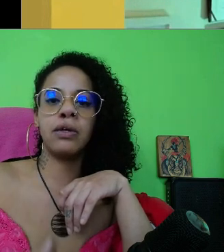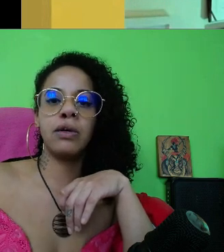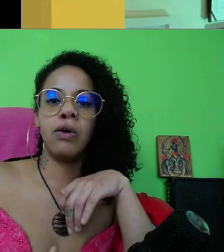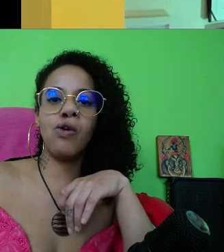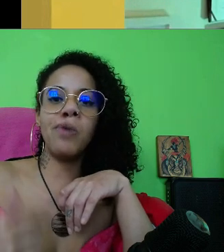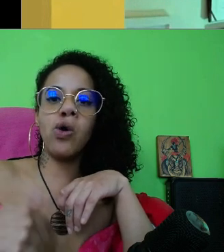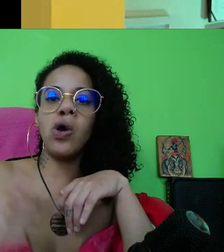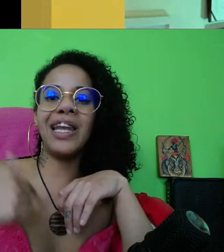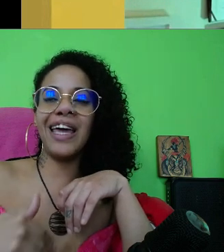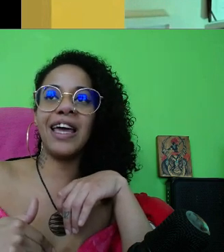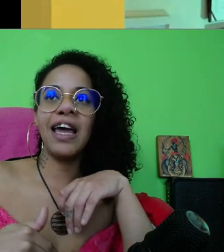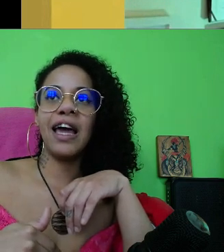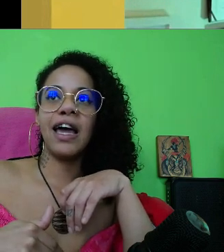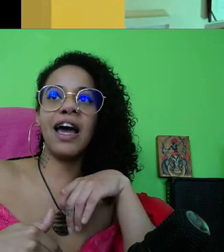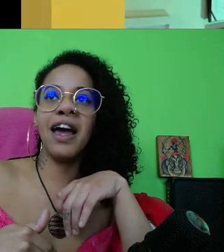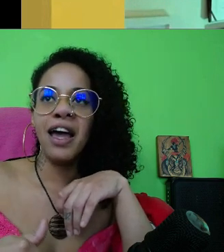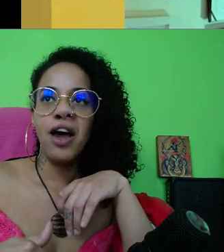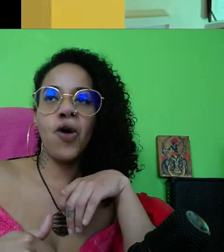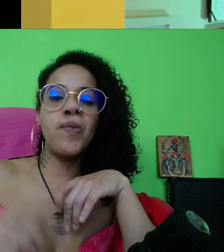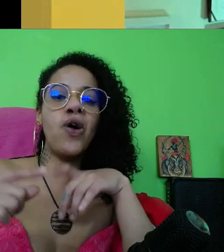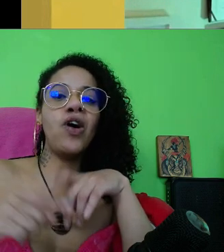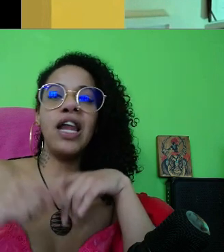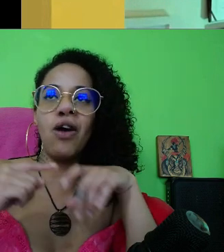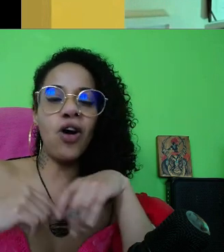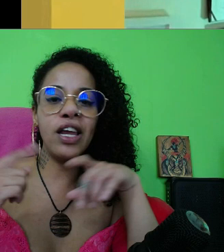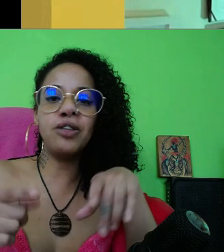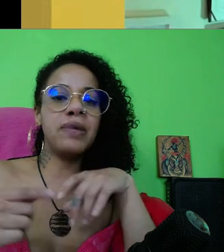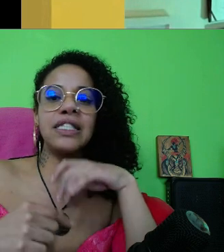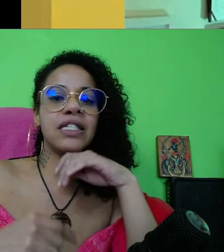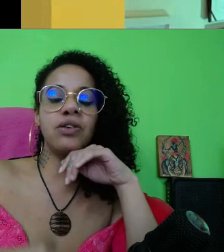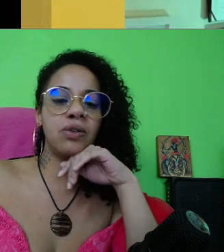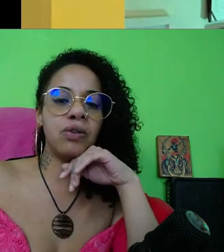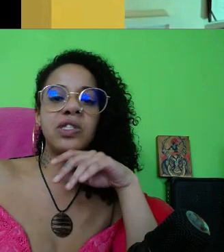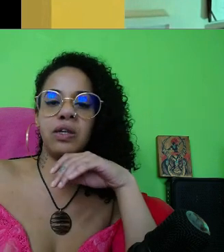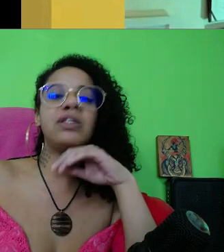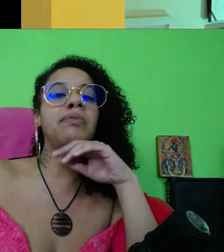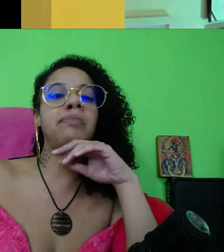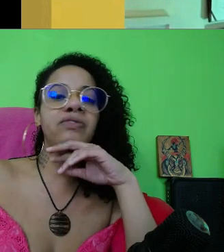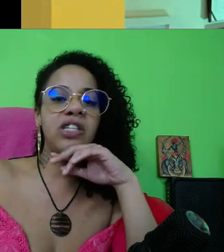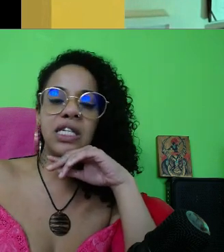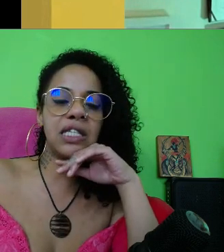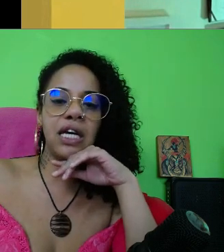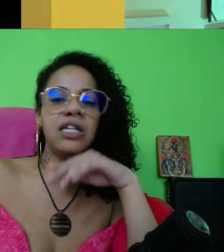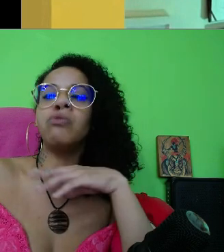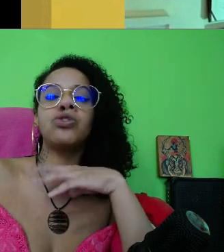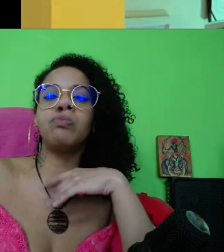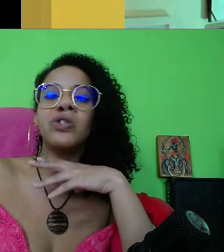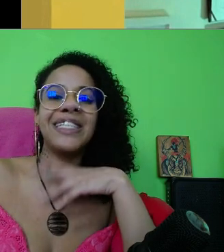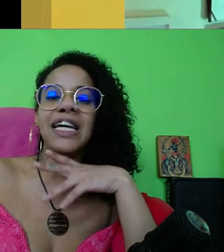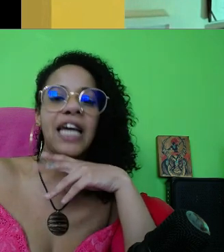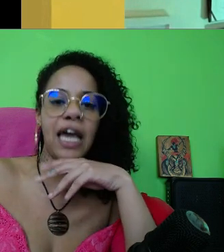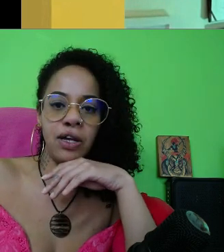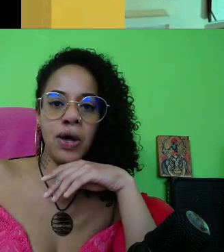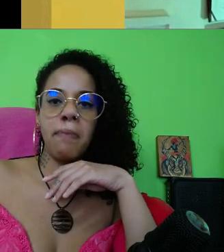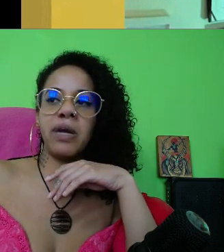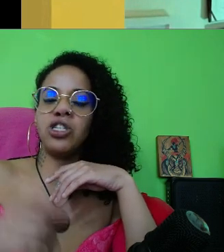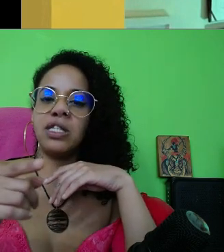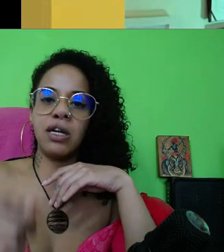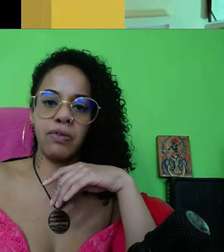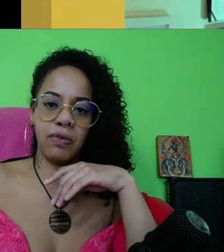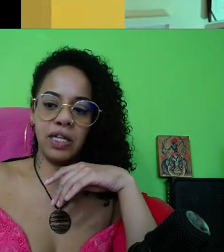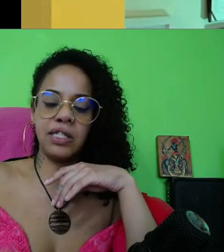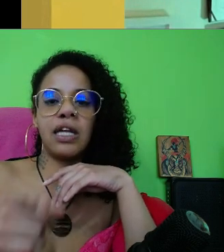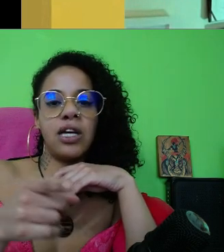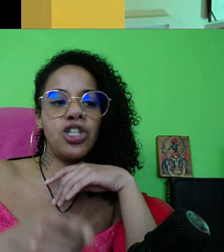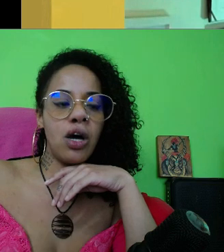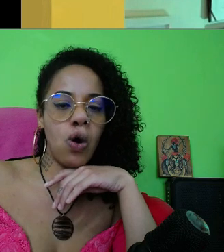o meu rolê o meu rolê o meu rolê o rolê do Brasil o seu também deveria ser e não somos ninguém para